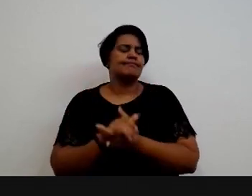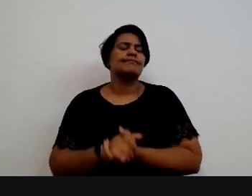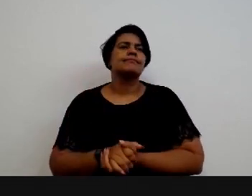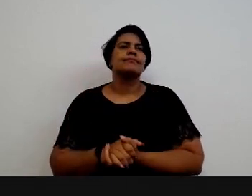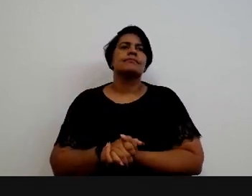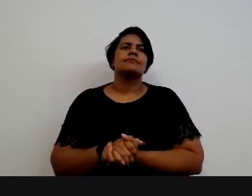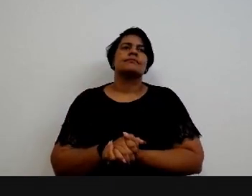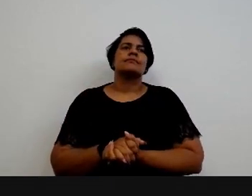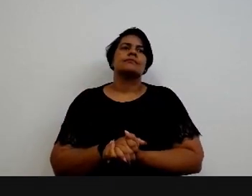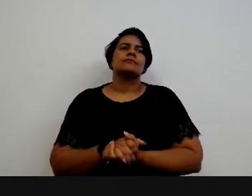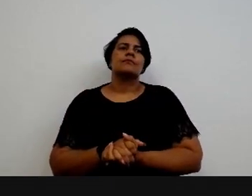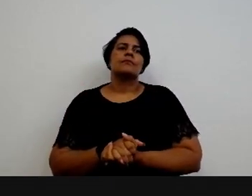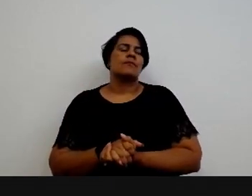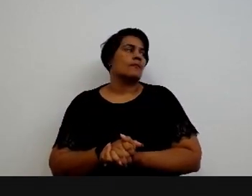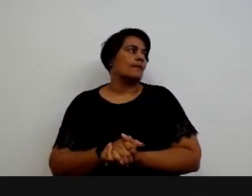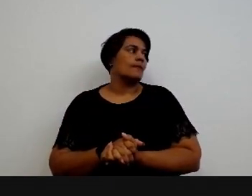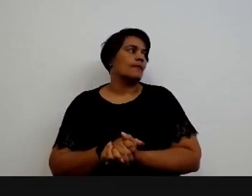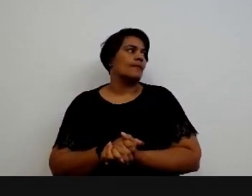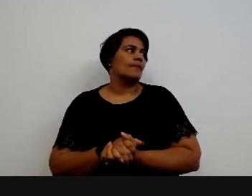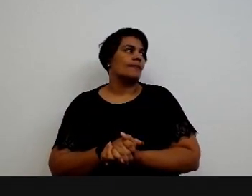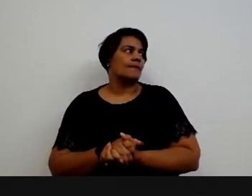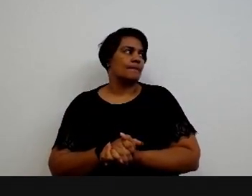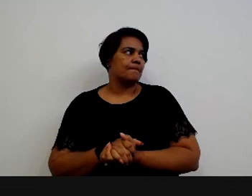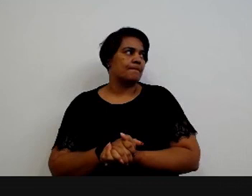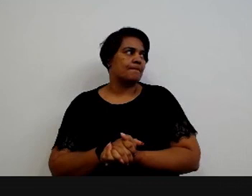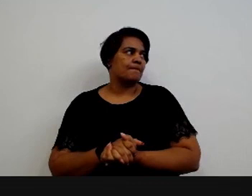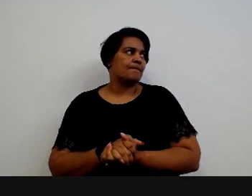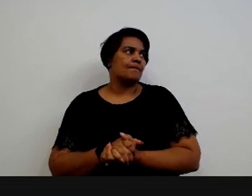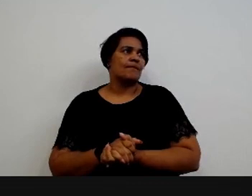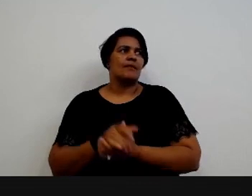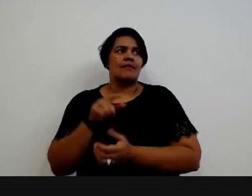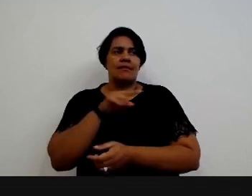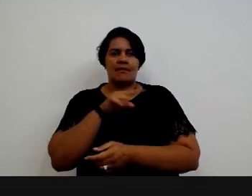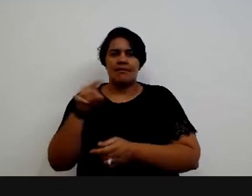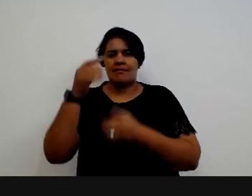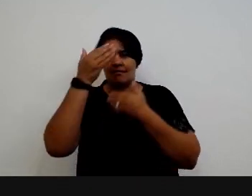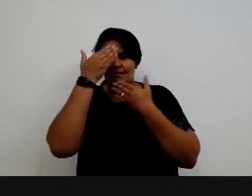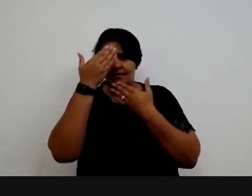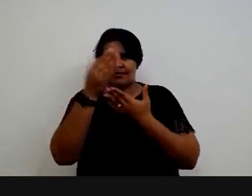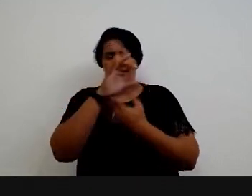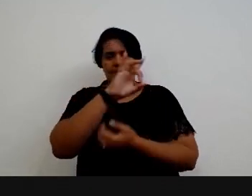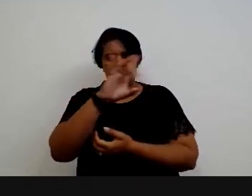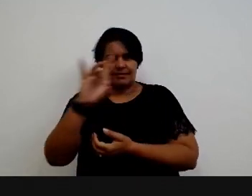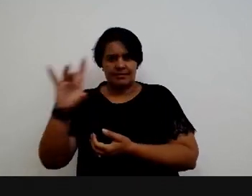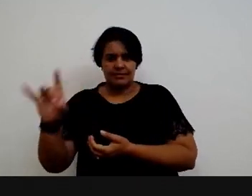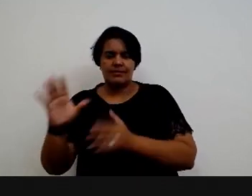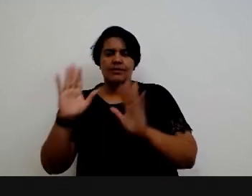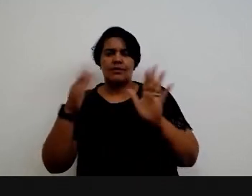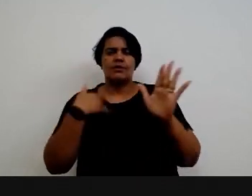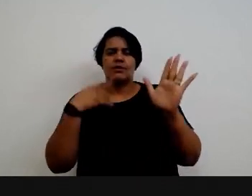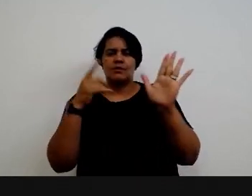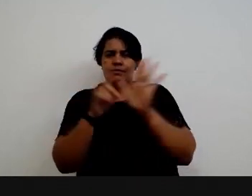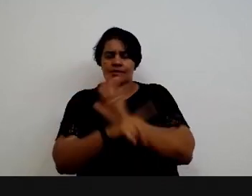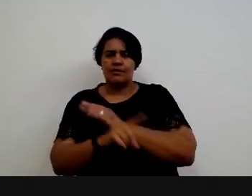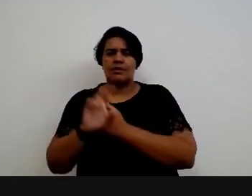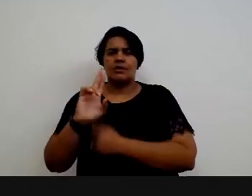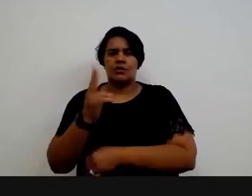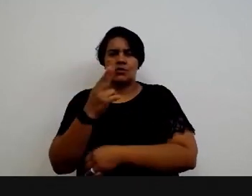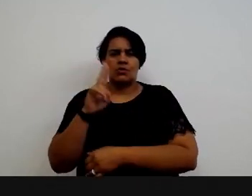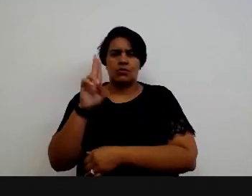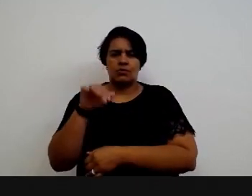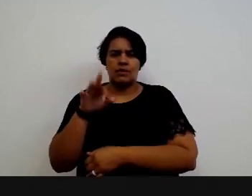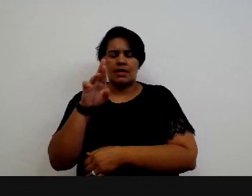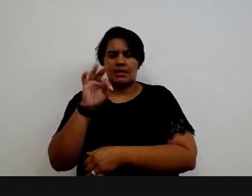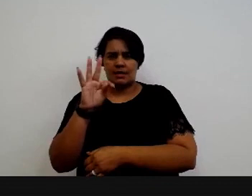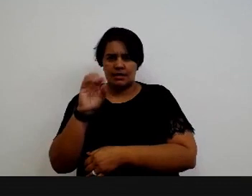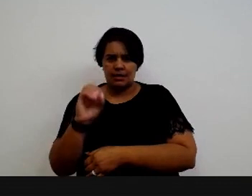muito brilhante. E ela faz uma pergunta aqui. Primeiro, ela agradece a cada participante. Gostaria de perguntar ao Humberto e à Ruth, diz que a mesa